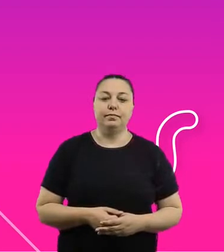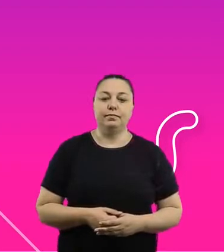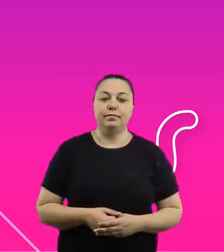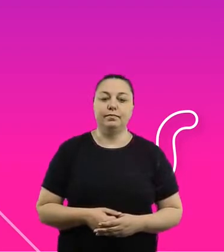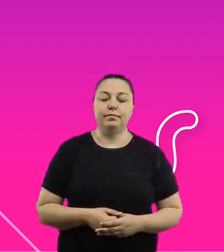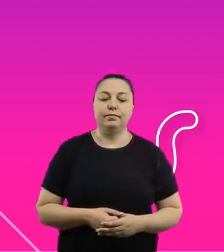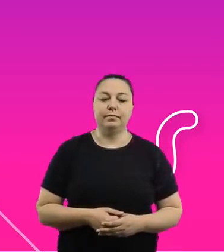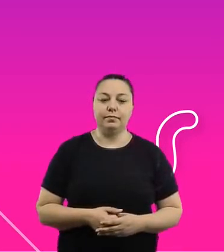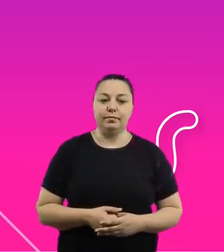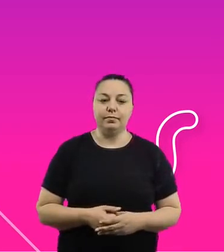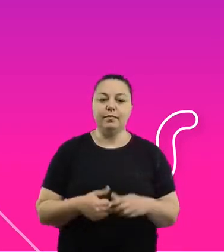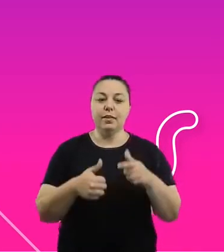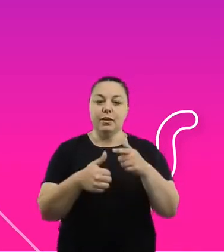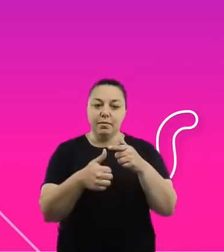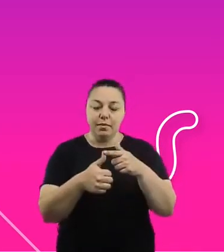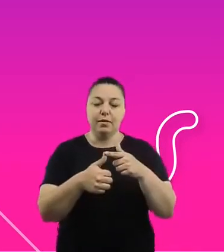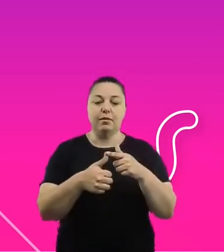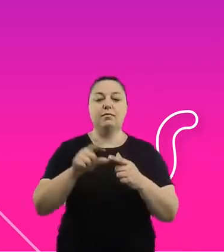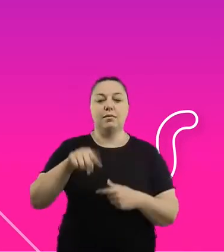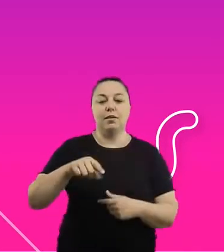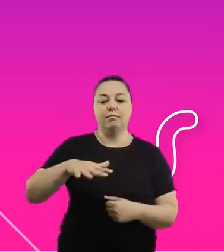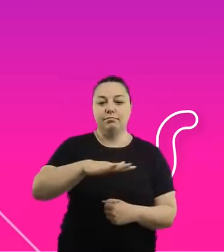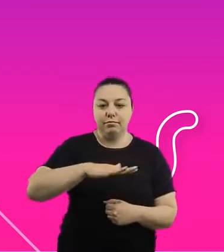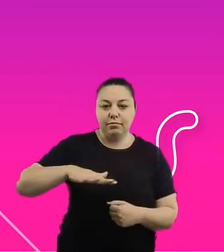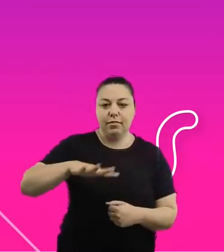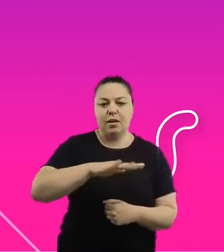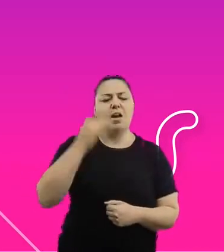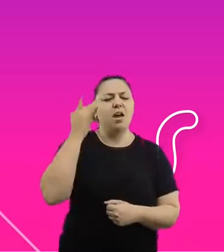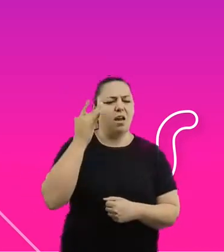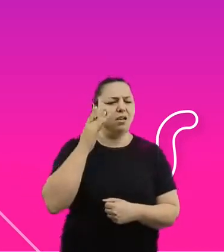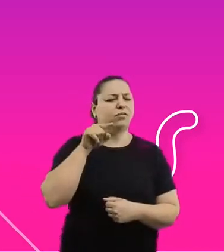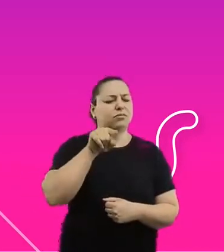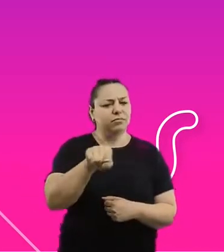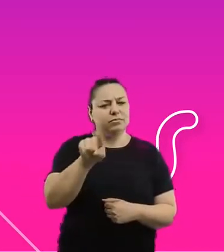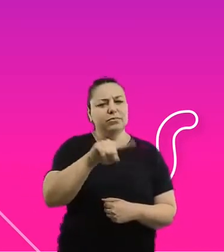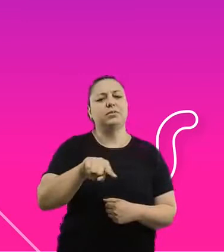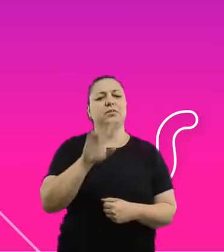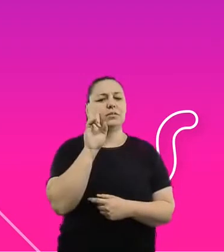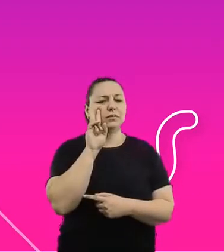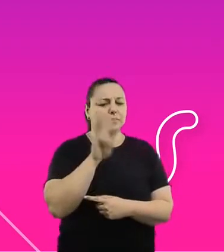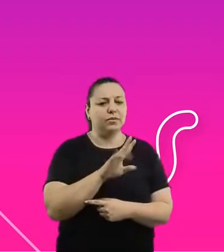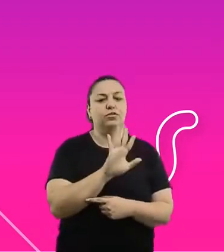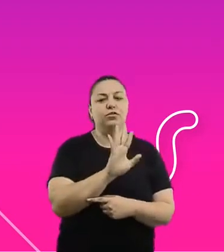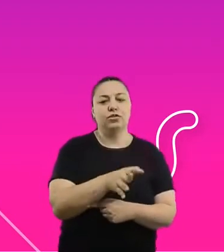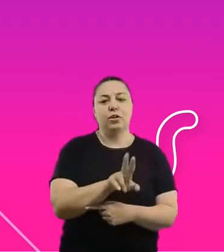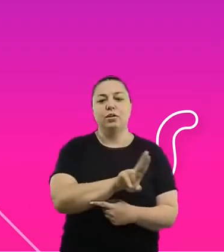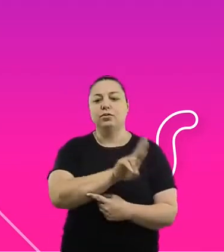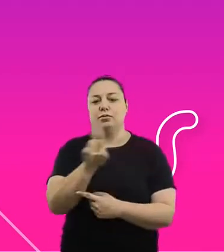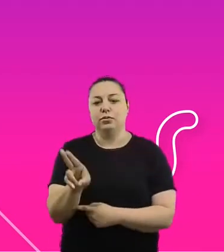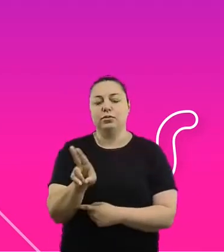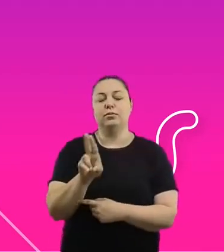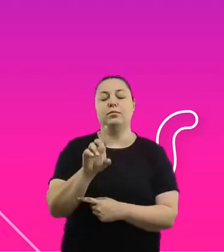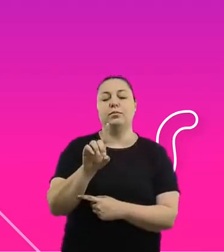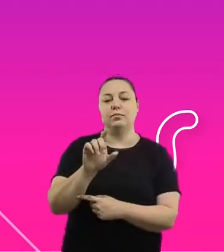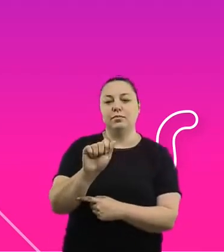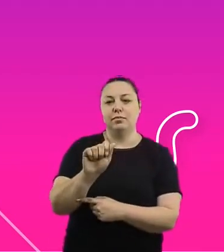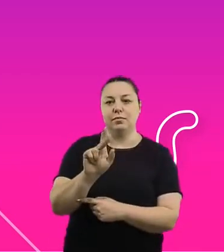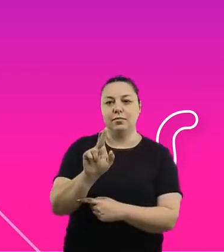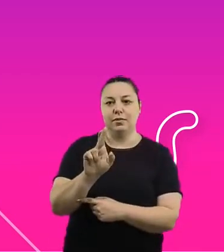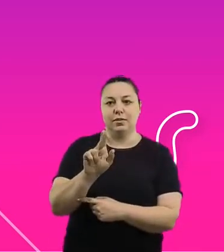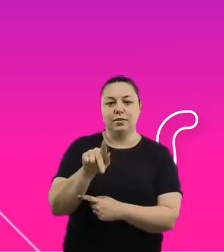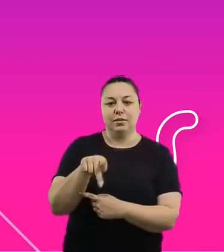devem ter visto notícias sobre, chamado Dark Web, né, ou Deep Web,